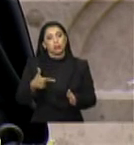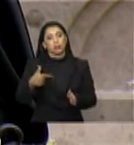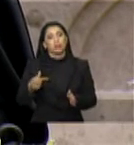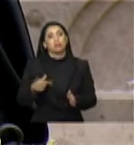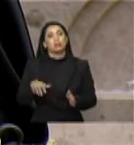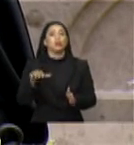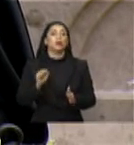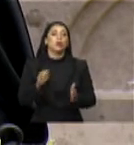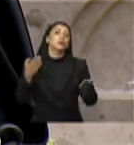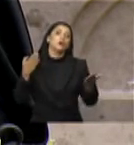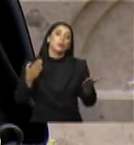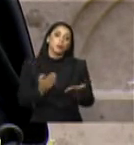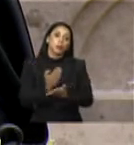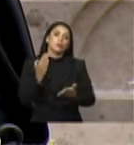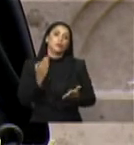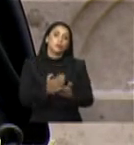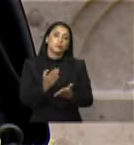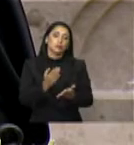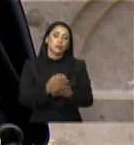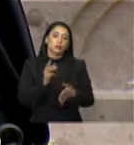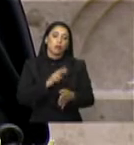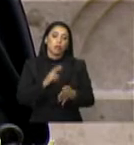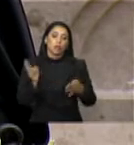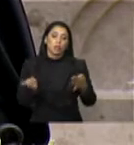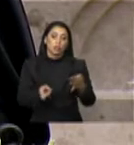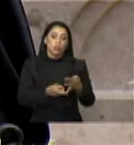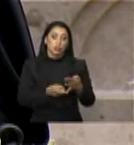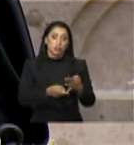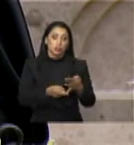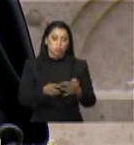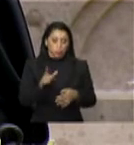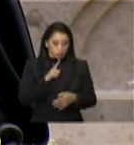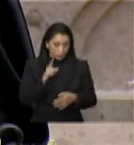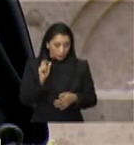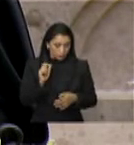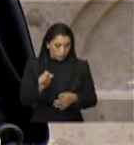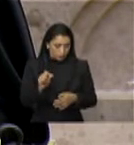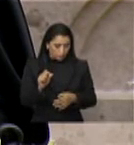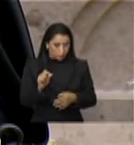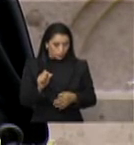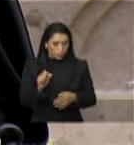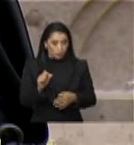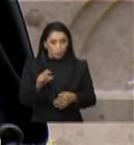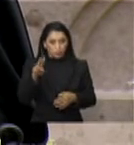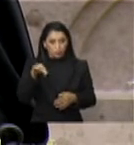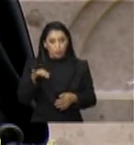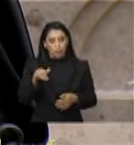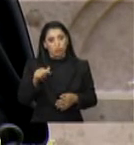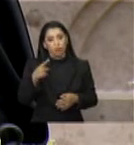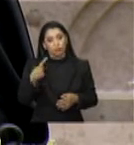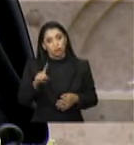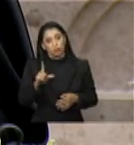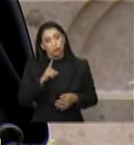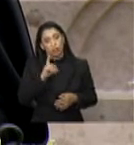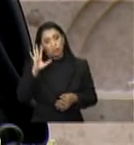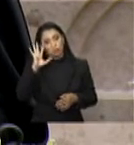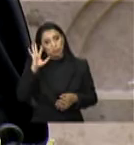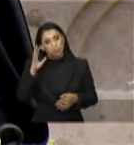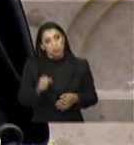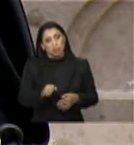deu provimento a insurgência recursão consoante afirmado pela união monocrática que proveu um recurso